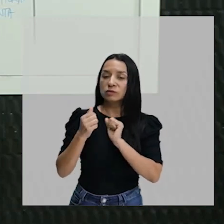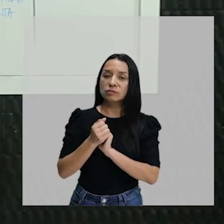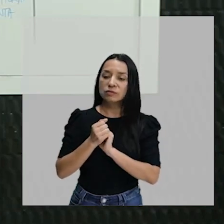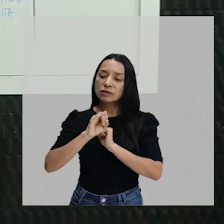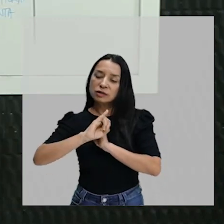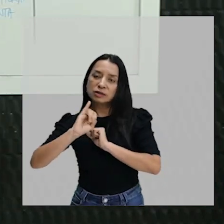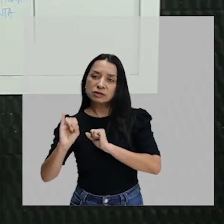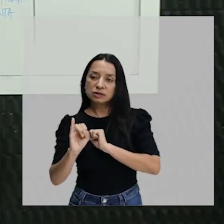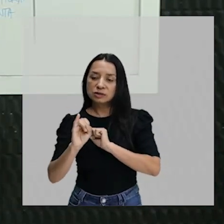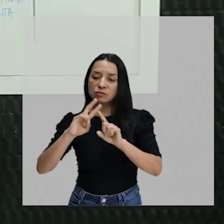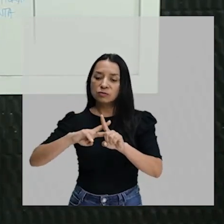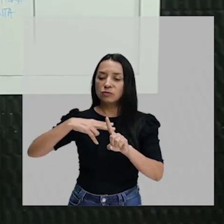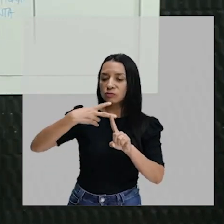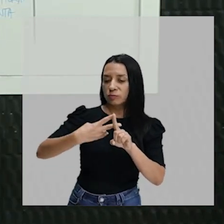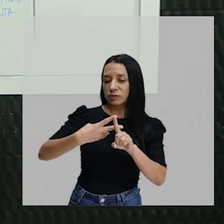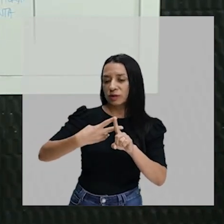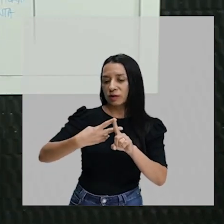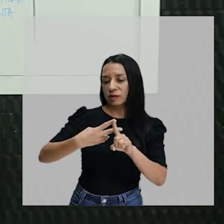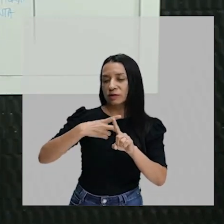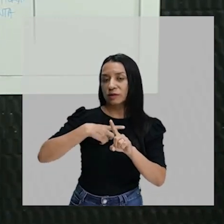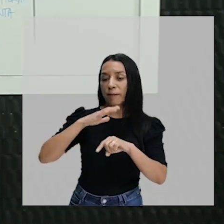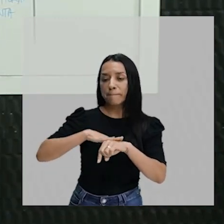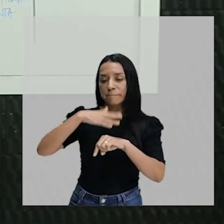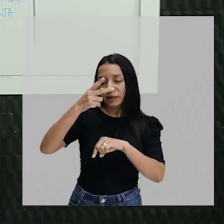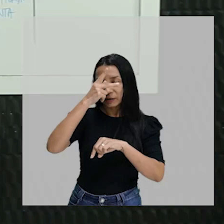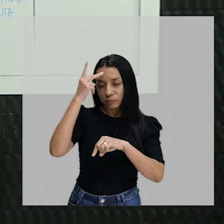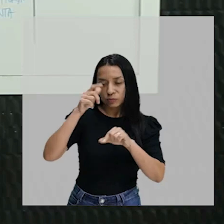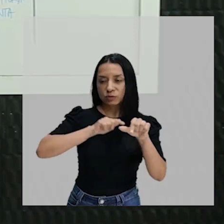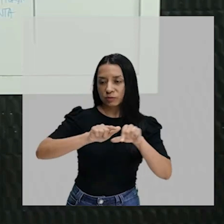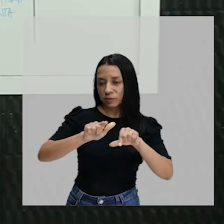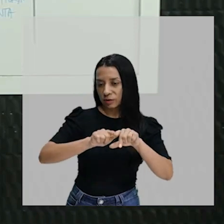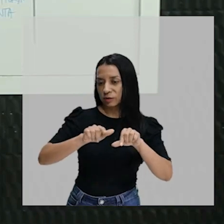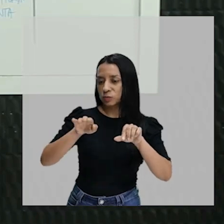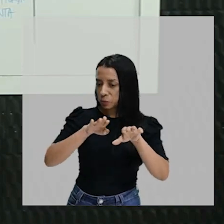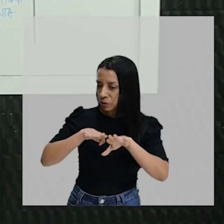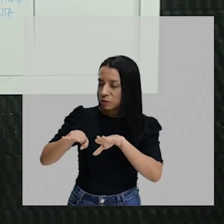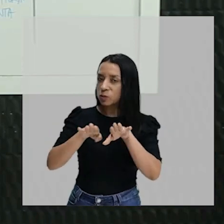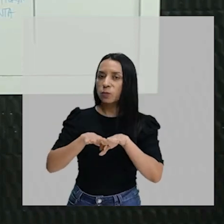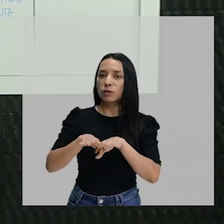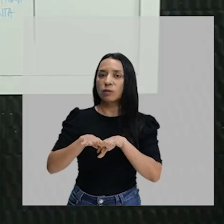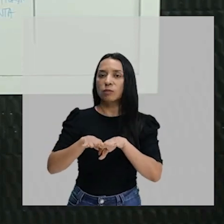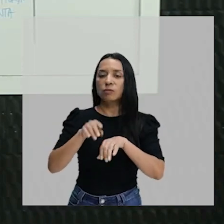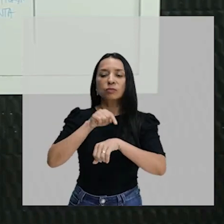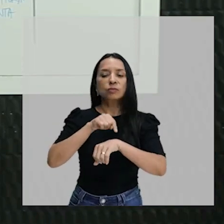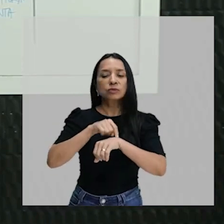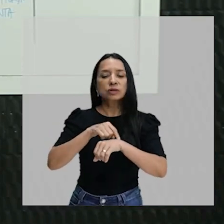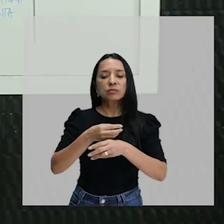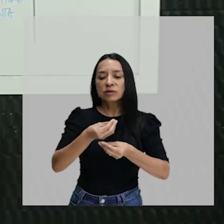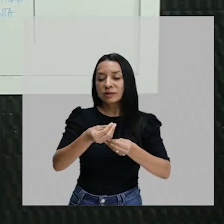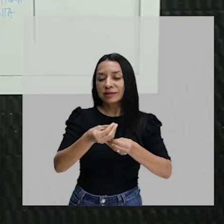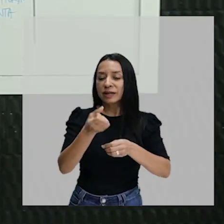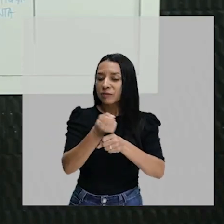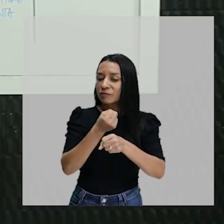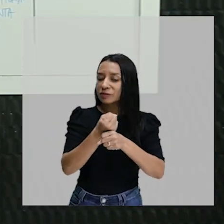vou duplicar a quantidade de pessoas não vai ter mais gente trabalhando aquele mesmo ritmo então o que que vai acontecer com o tempo para entregar esse trabalho